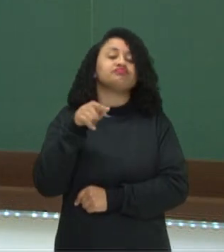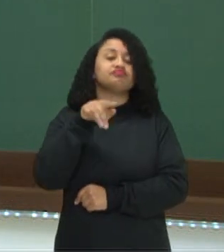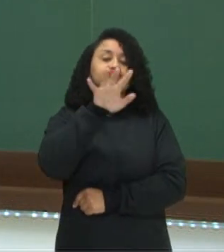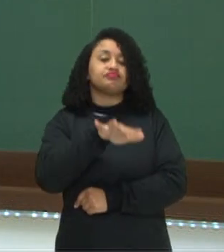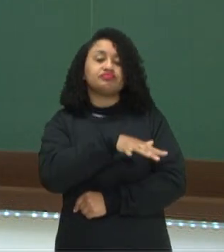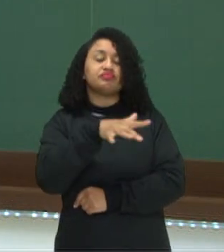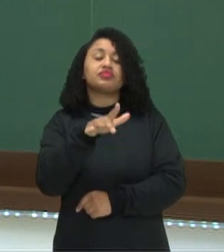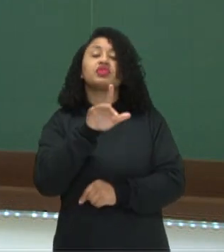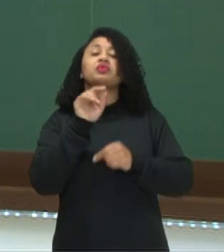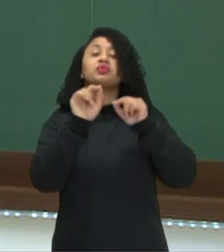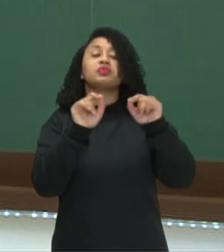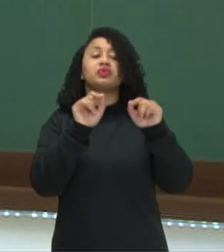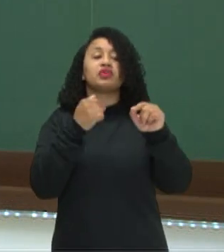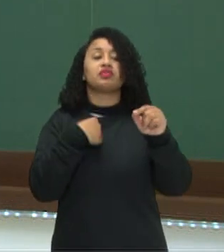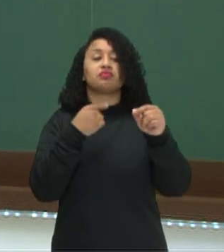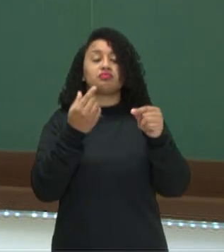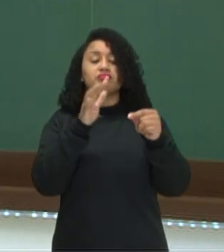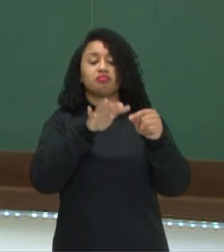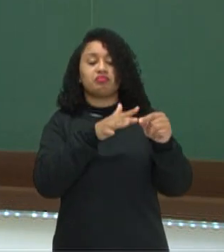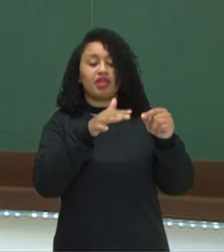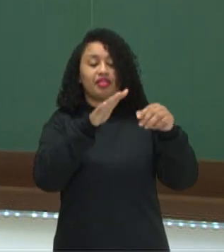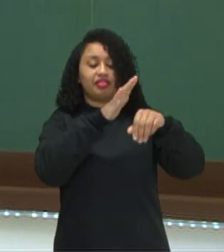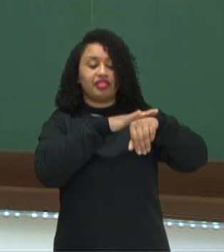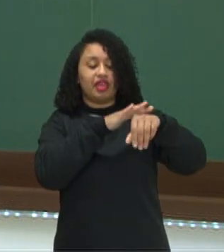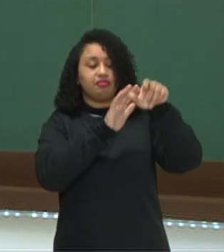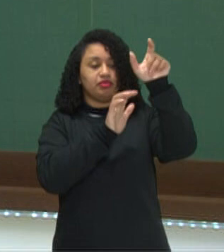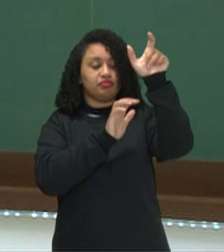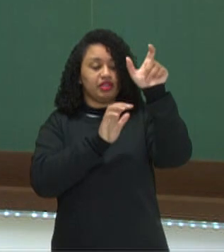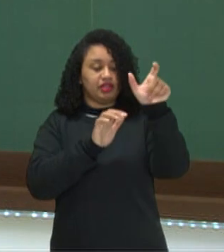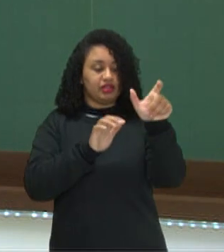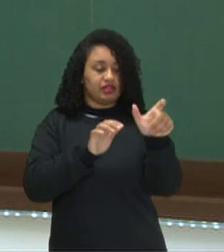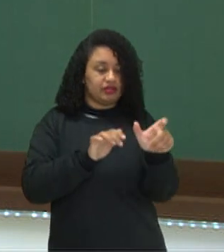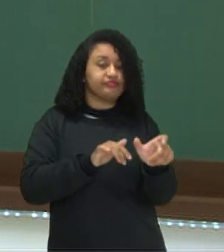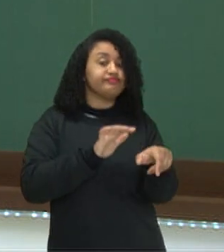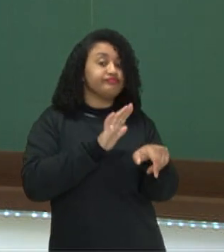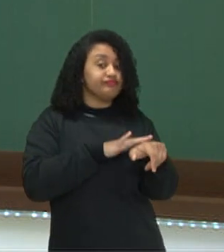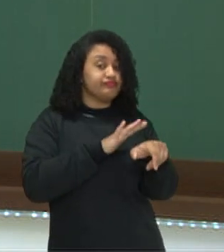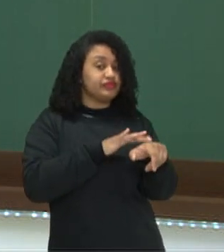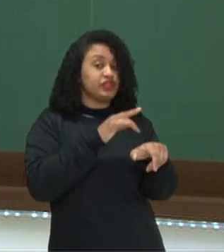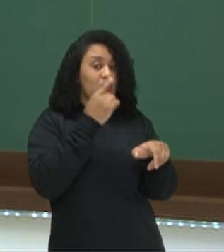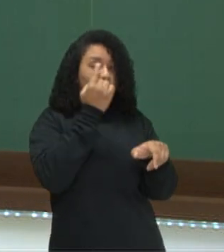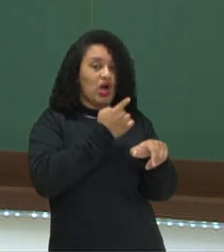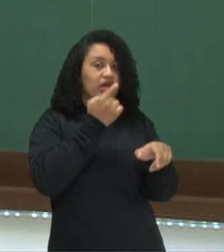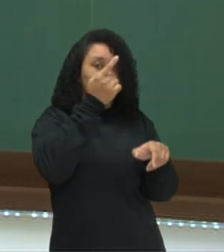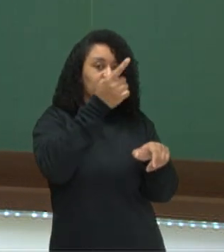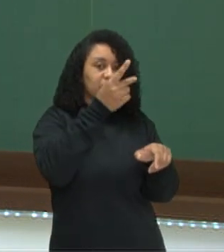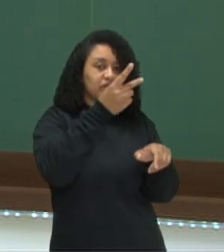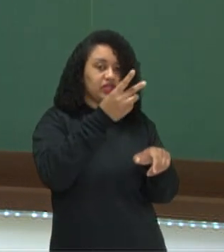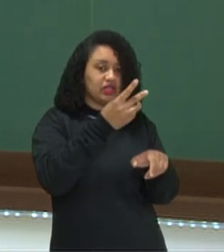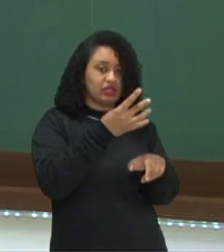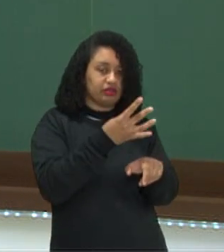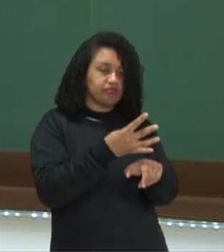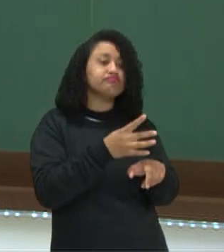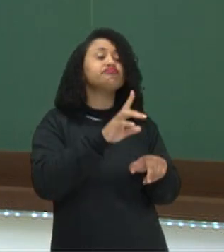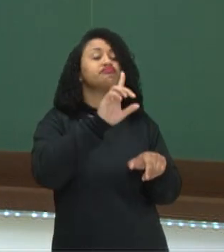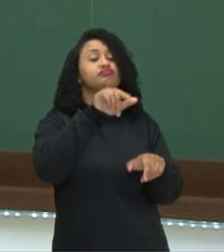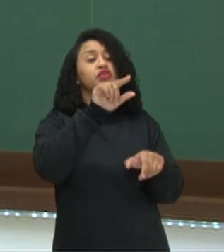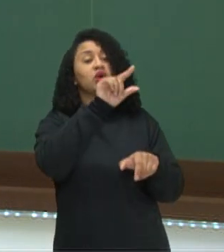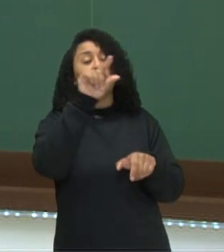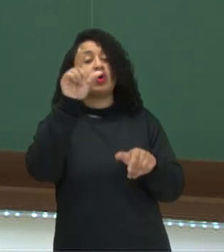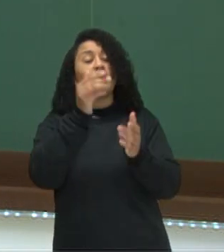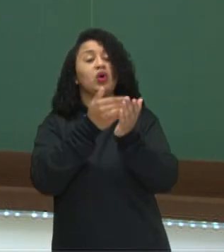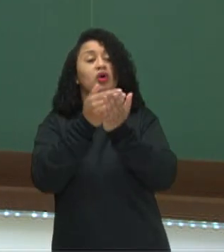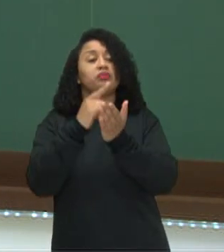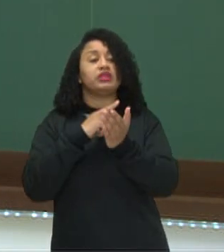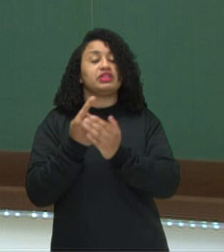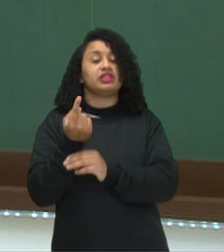tabela, o que eu indicaria? Marcar o tempo, que esse tempo estará medido em horas. E aí, no início,